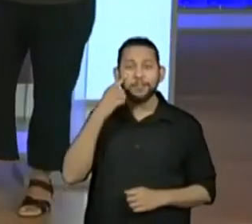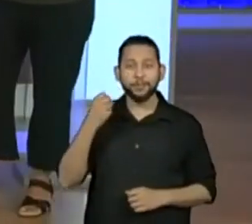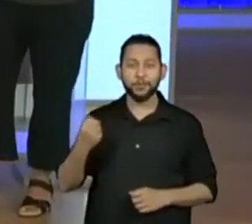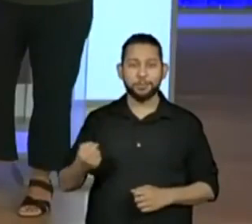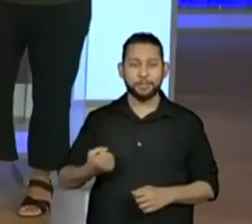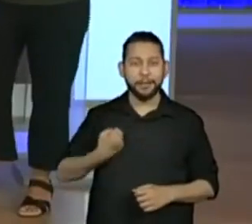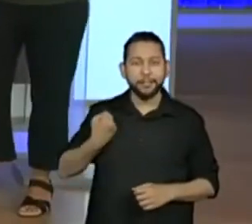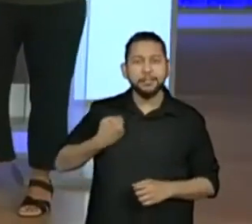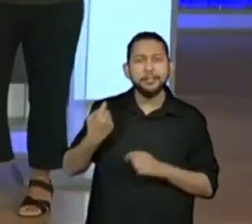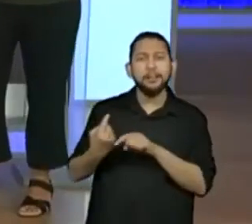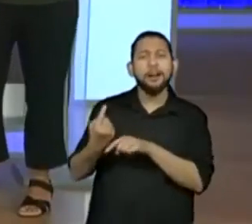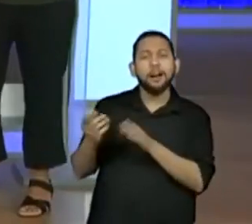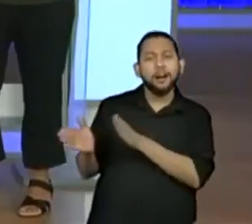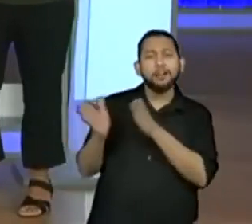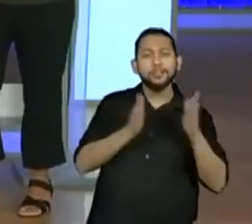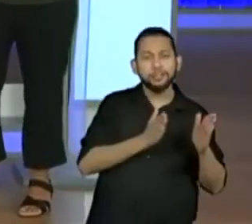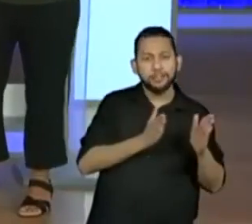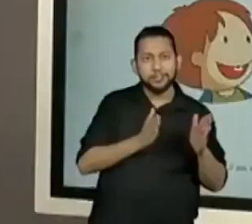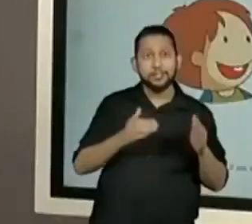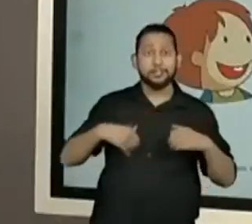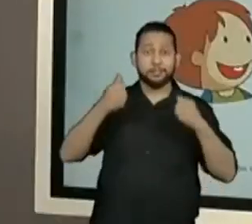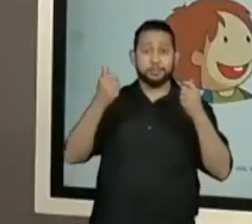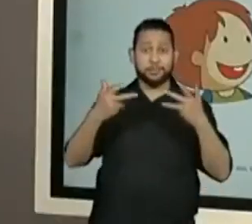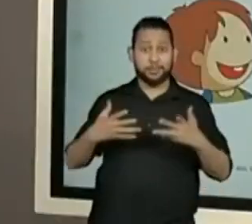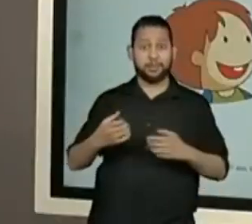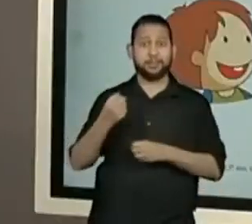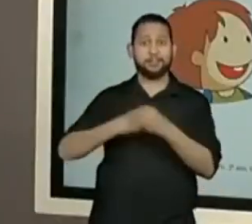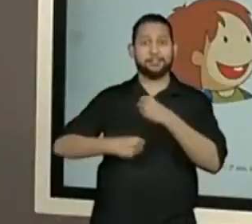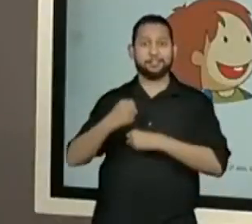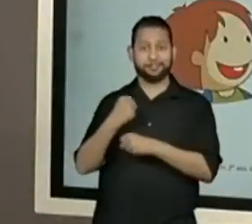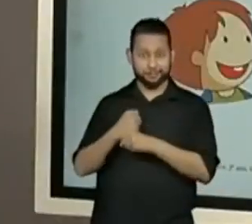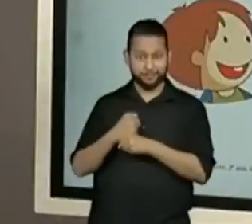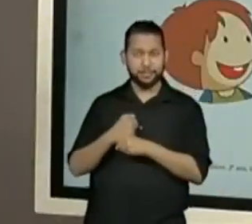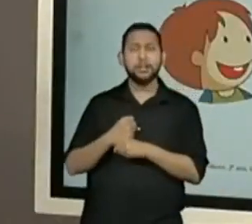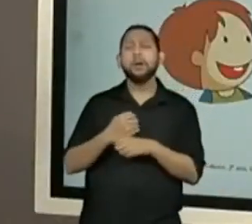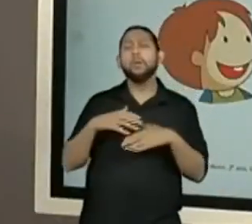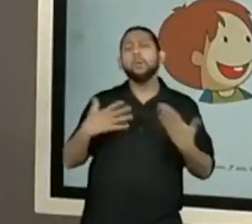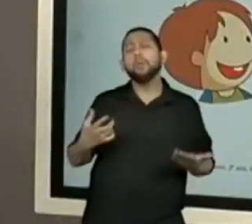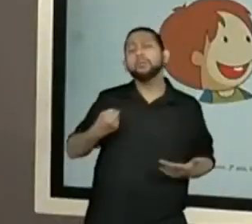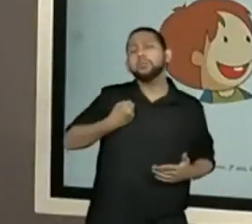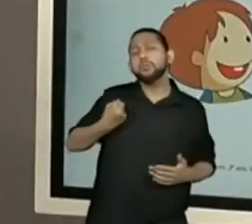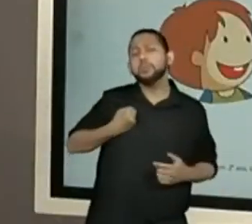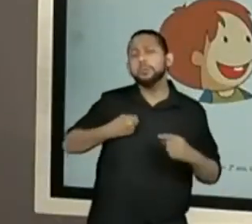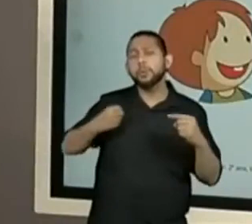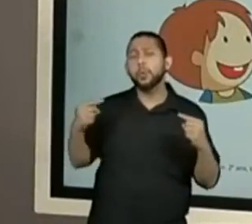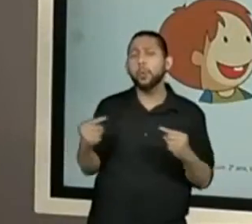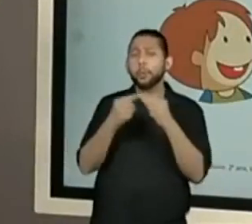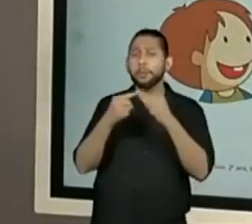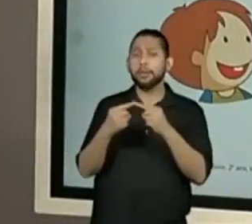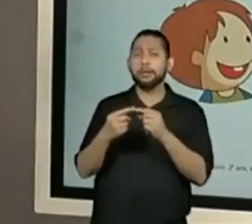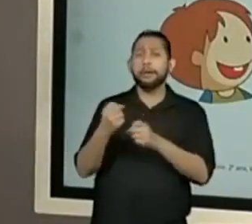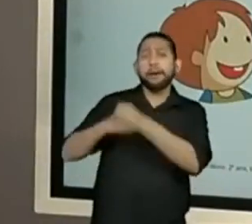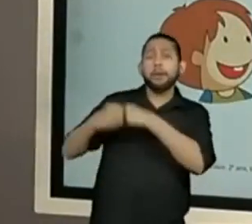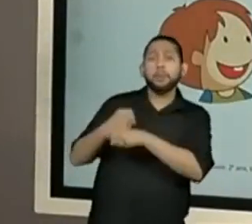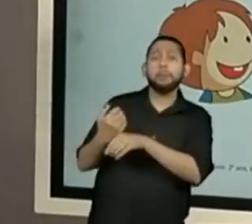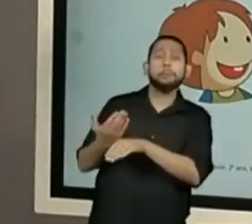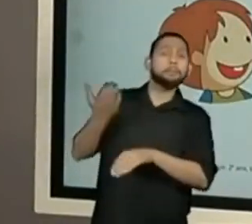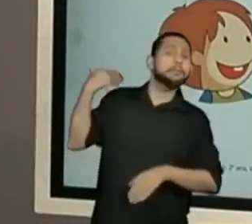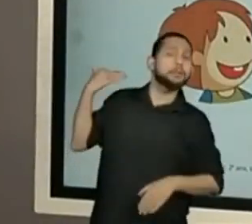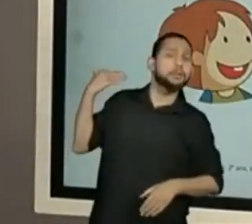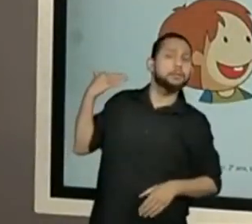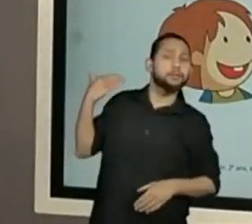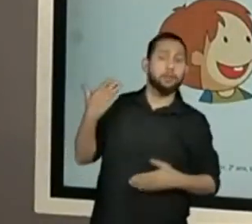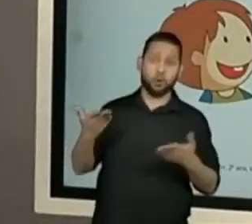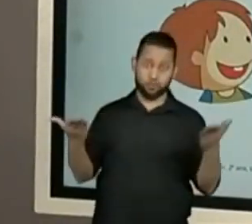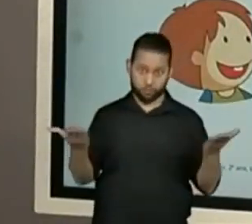anterior ao 2020. Então, se estamos falando sobre o ano, qual seria o número que representa o ano passado? Nós